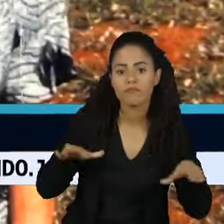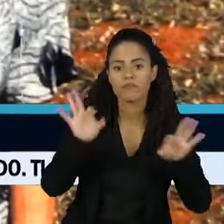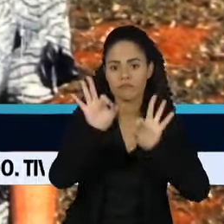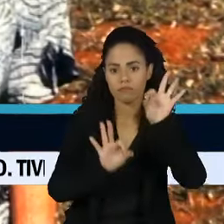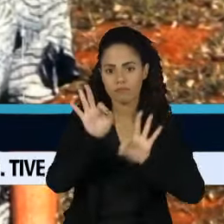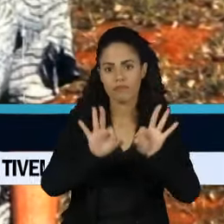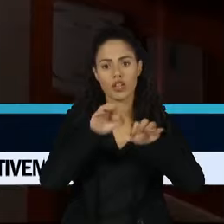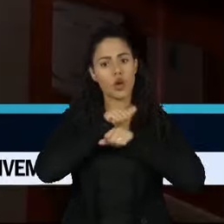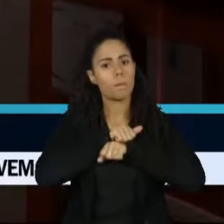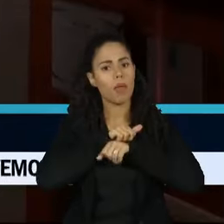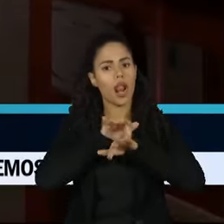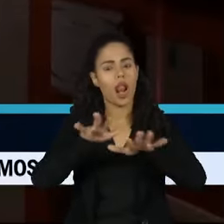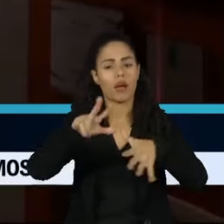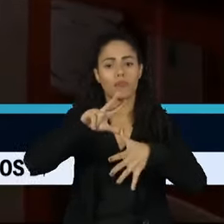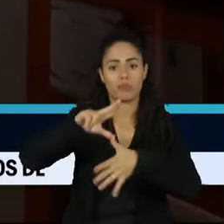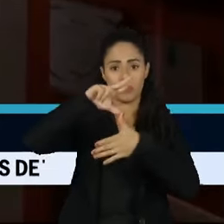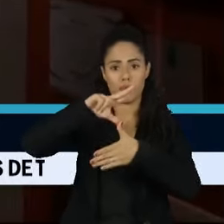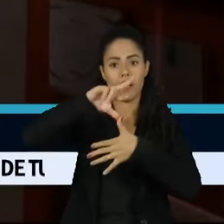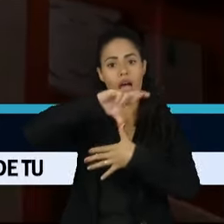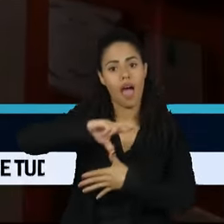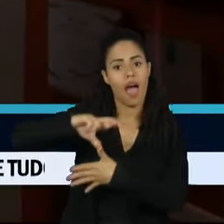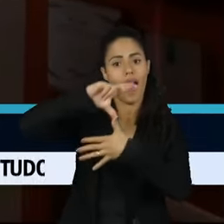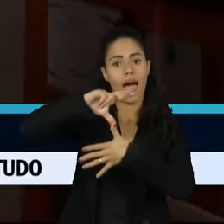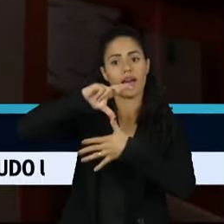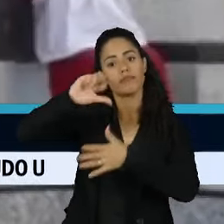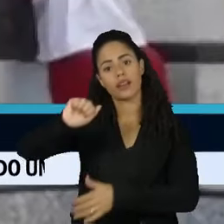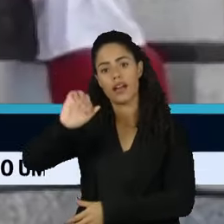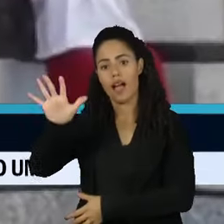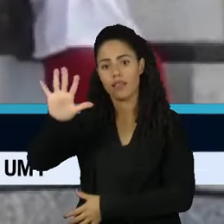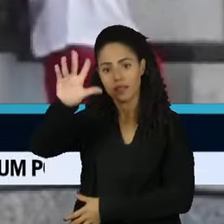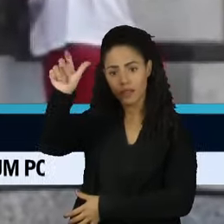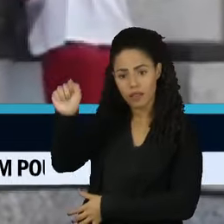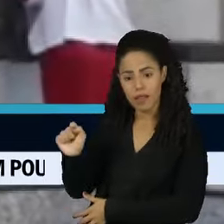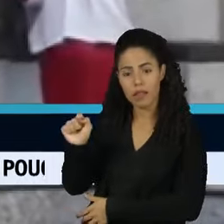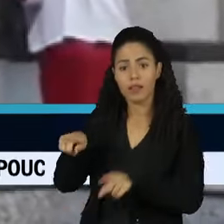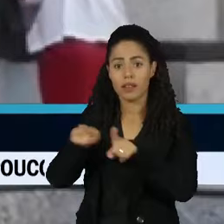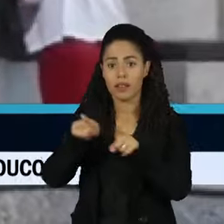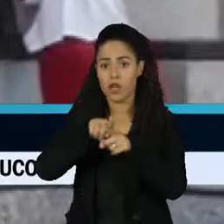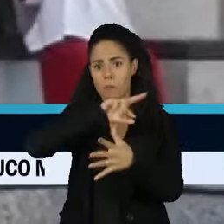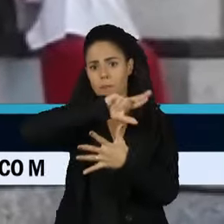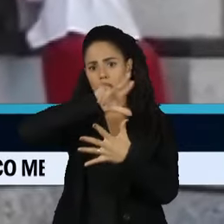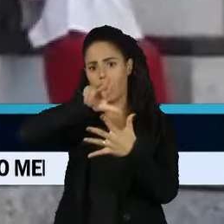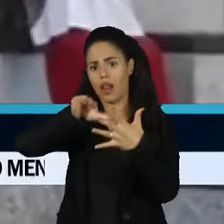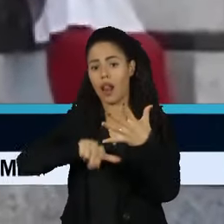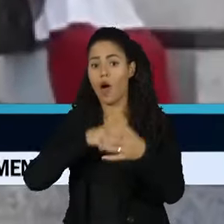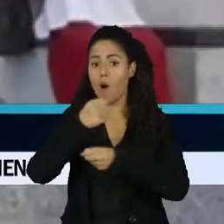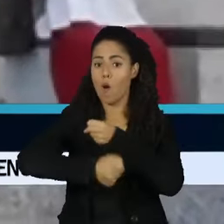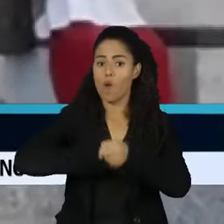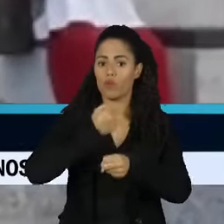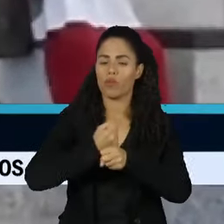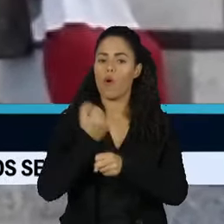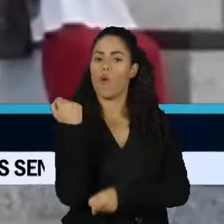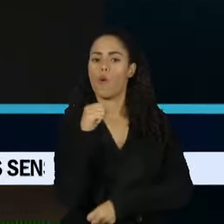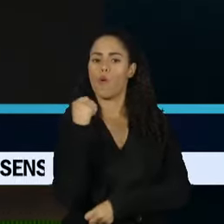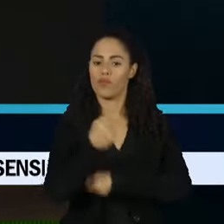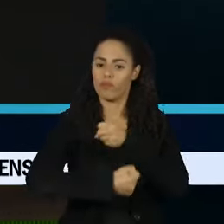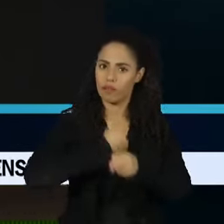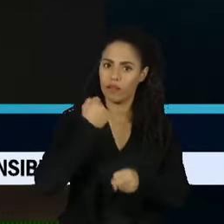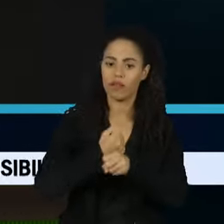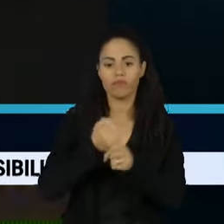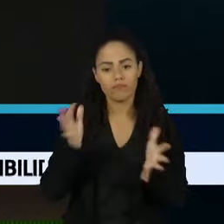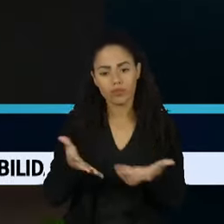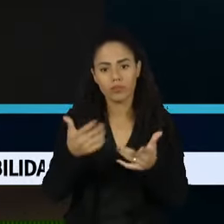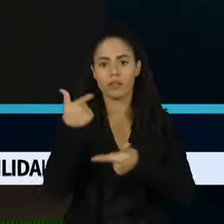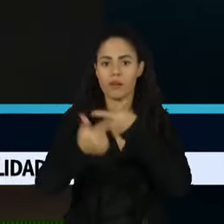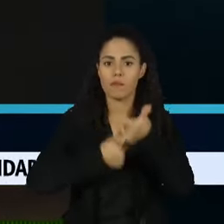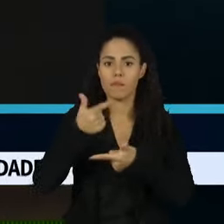espalhou pela América Latina, Caribe, África e Ásia. Dom Geraldo ficou em Londrina por 8 anos e meio, quando foi chamado para trabalhar